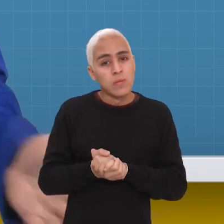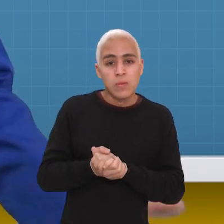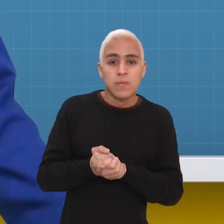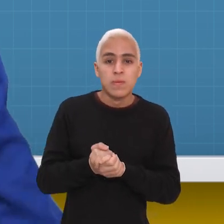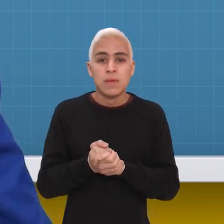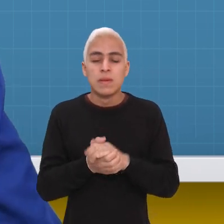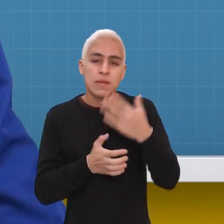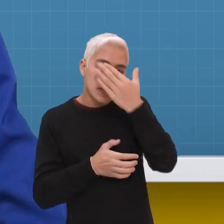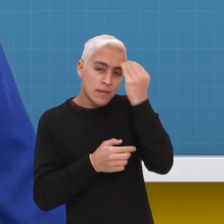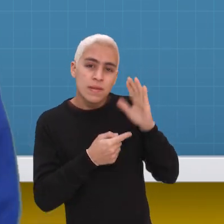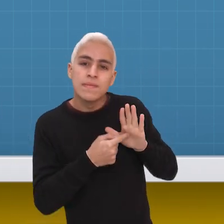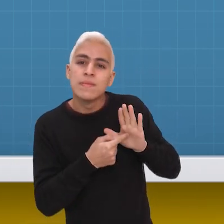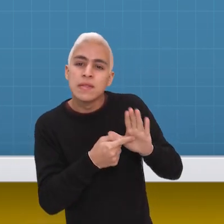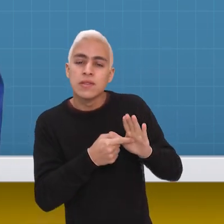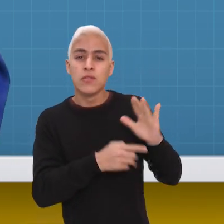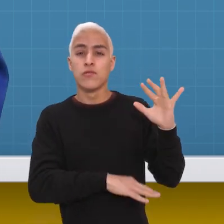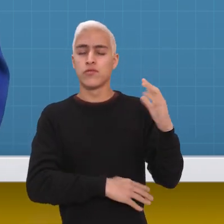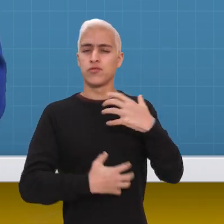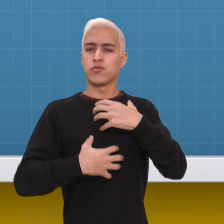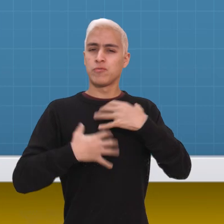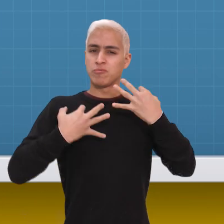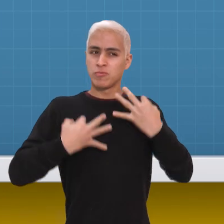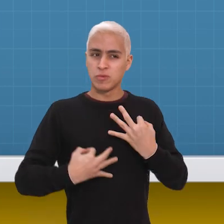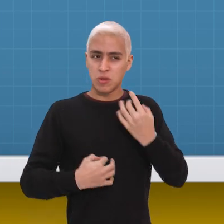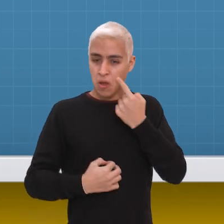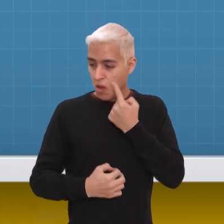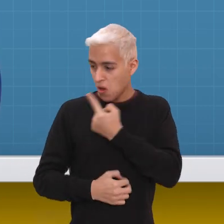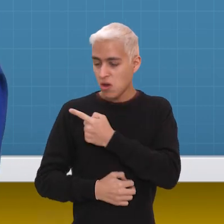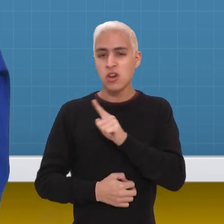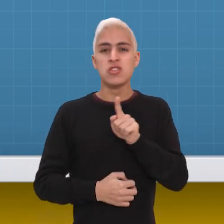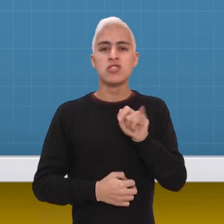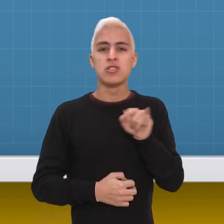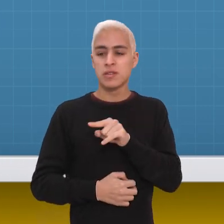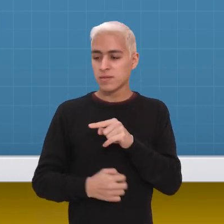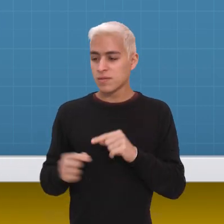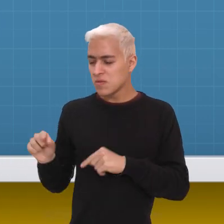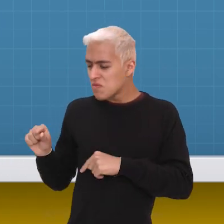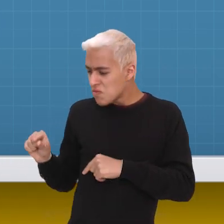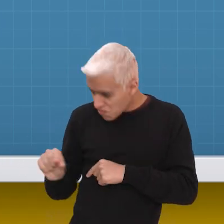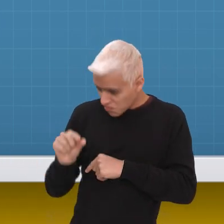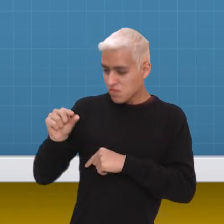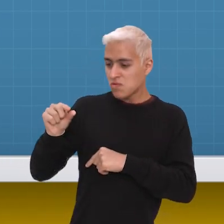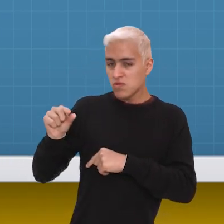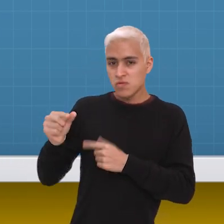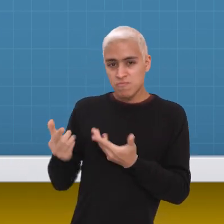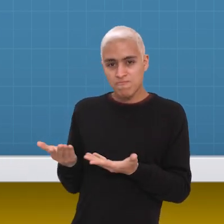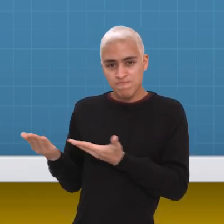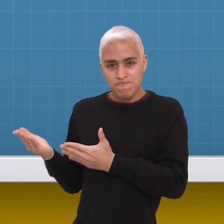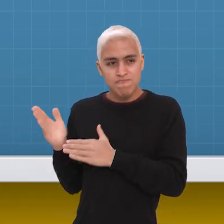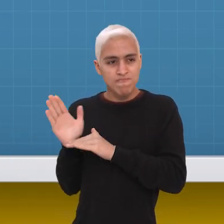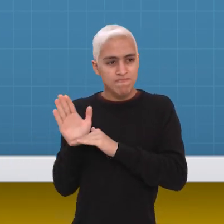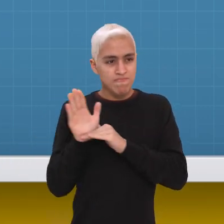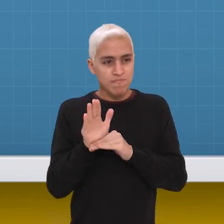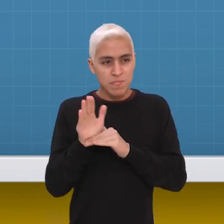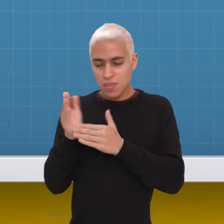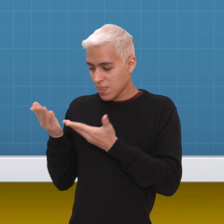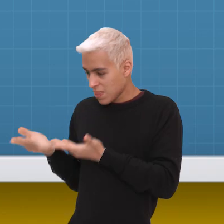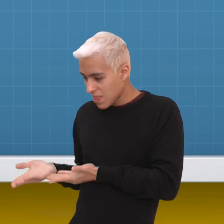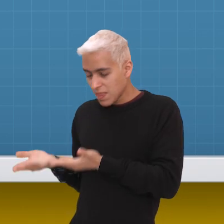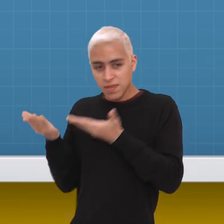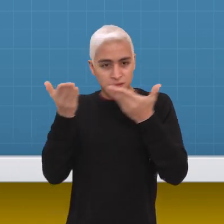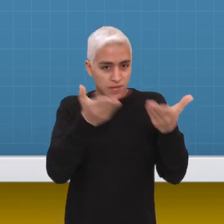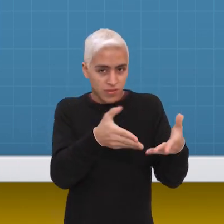Gente, eu não tinha apresentado para vocês formalmente o Sr. Giz, o nosso assistente. Então, turma, Sr.